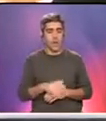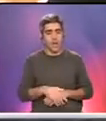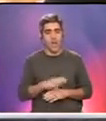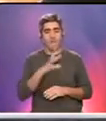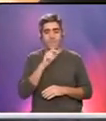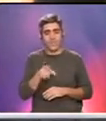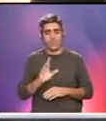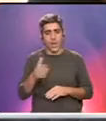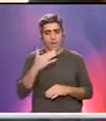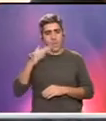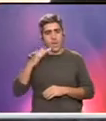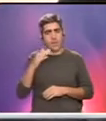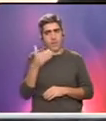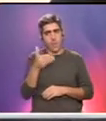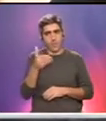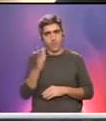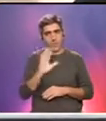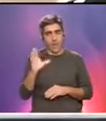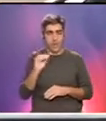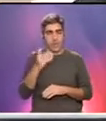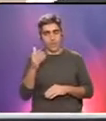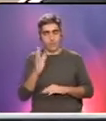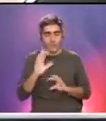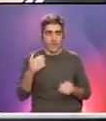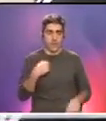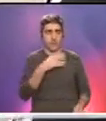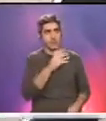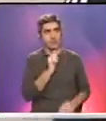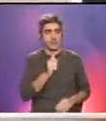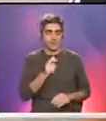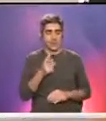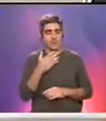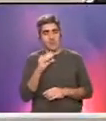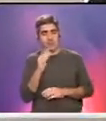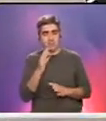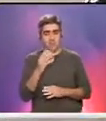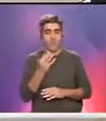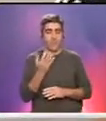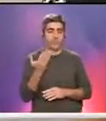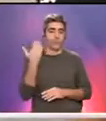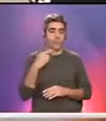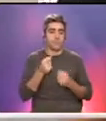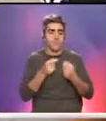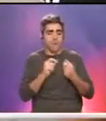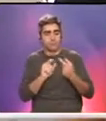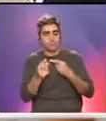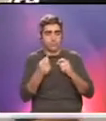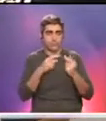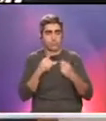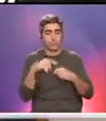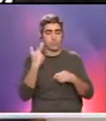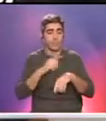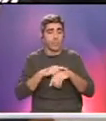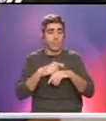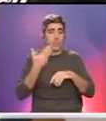agora já deve ter 10 anos. 11. Já tem 11, pronto. Era aquilo que eu dizia aos nossos telespectadores, porque por vezes os e-mails chegam-nos, mas